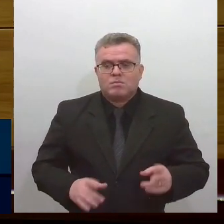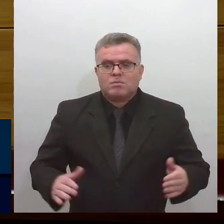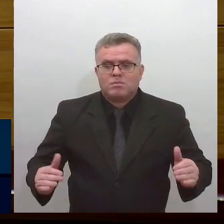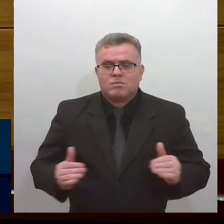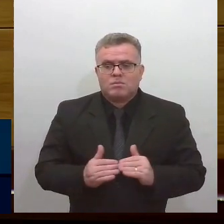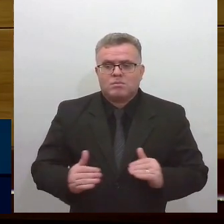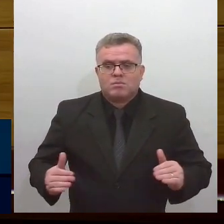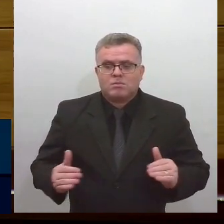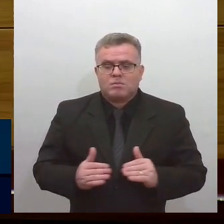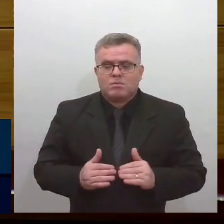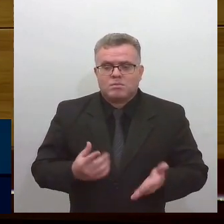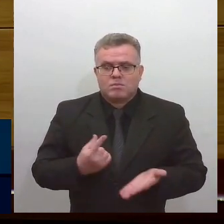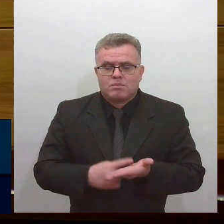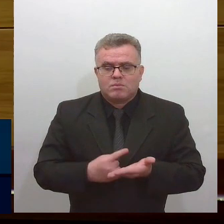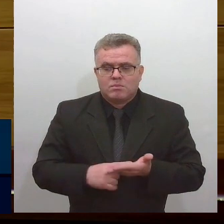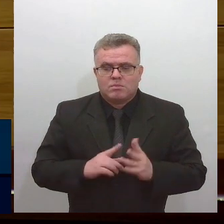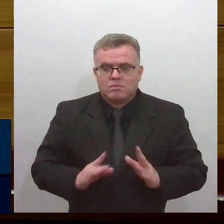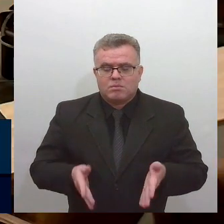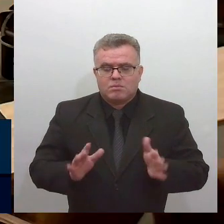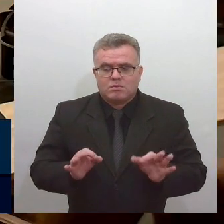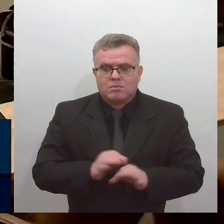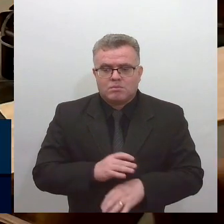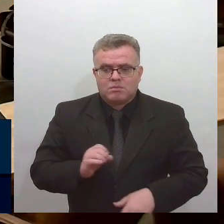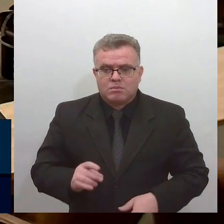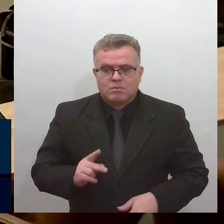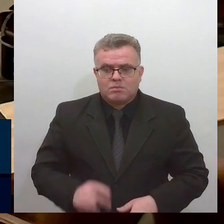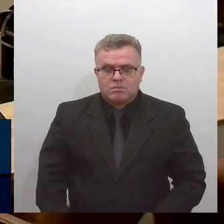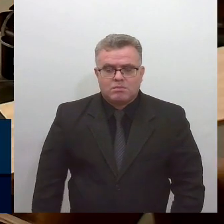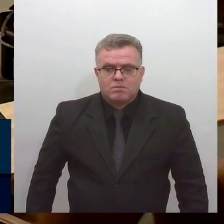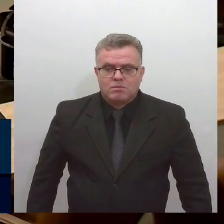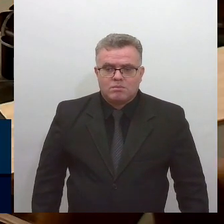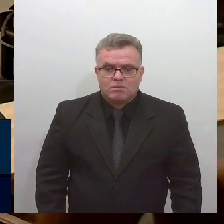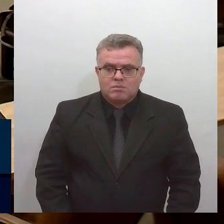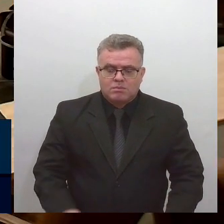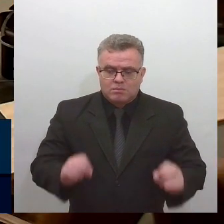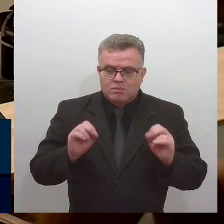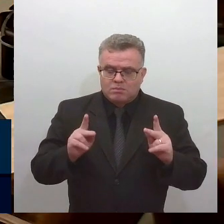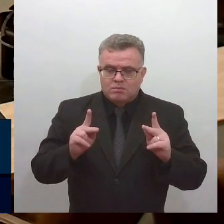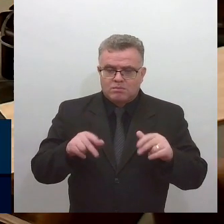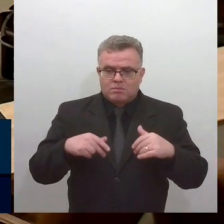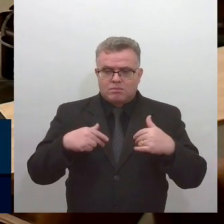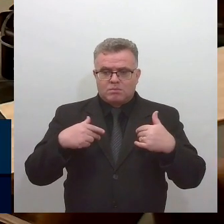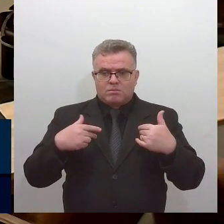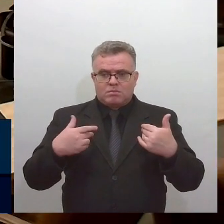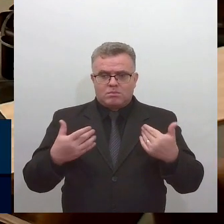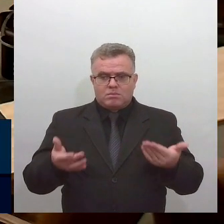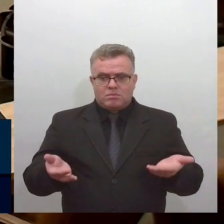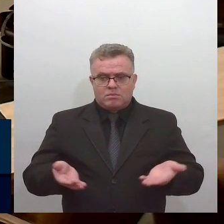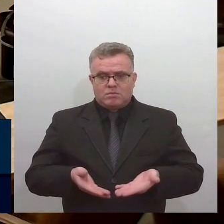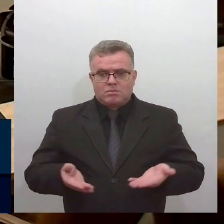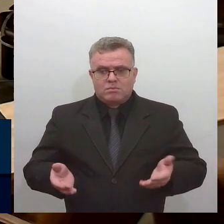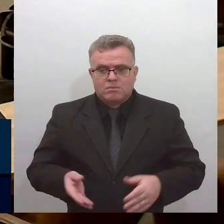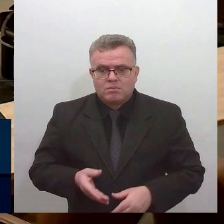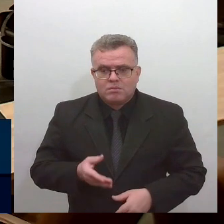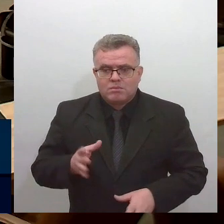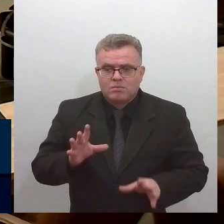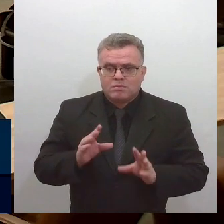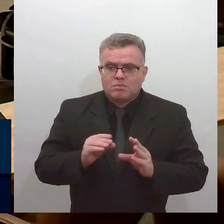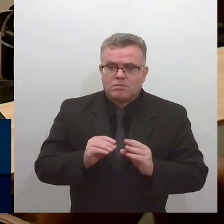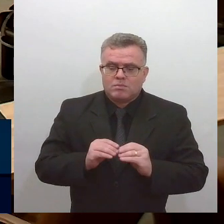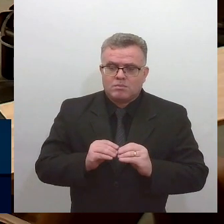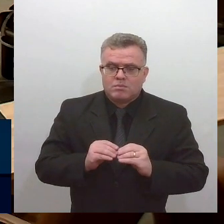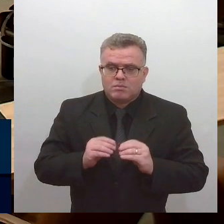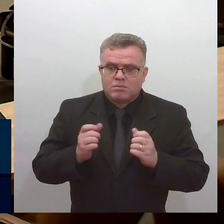gente fazer Ok então eu passo a palavra a vossa excelência para as considerações